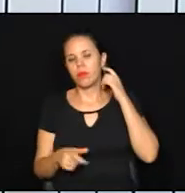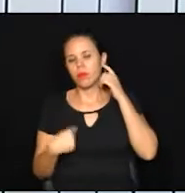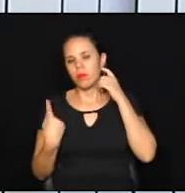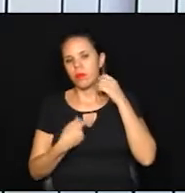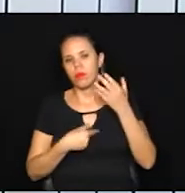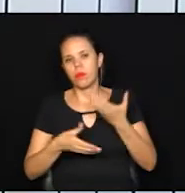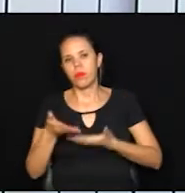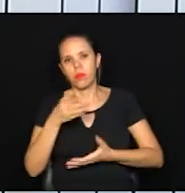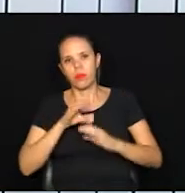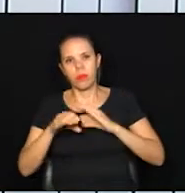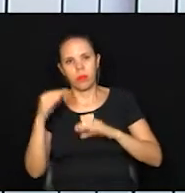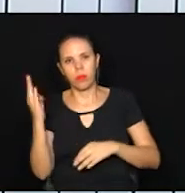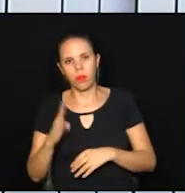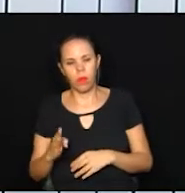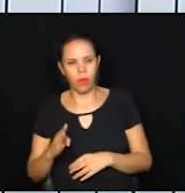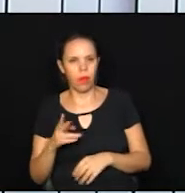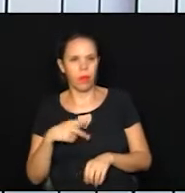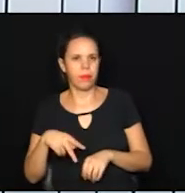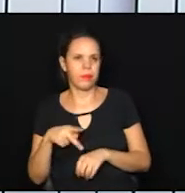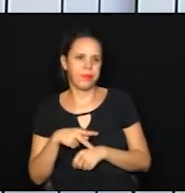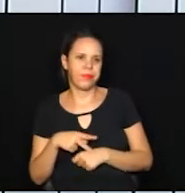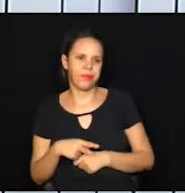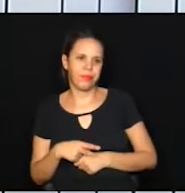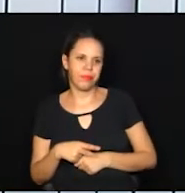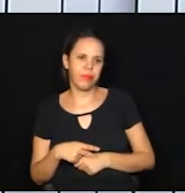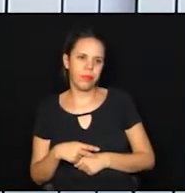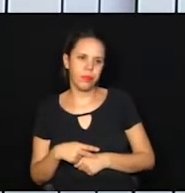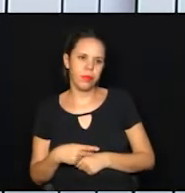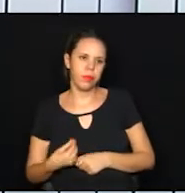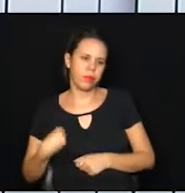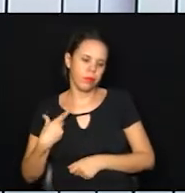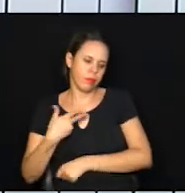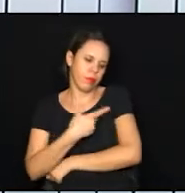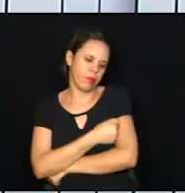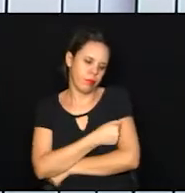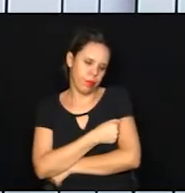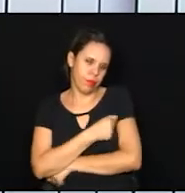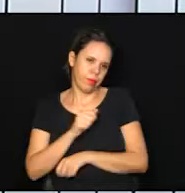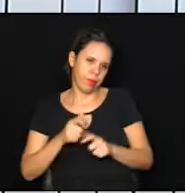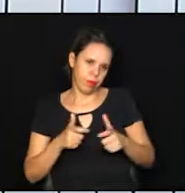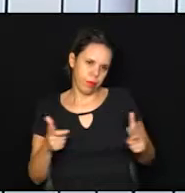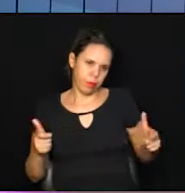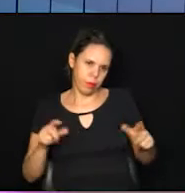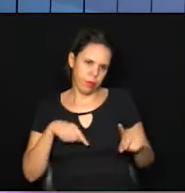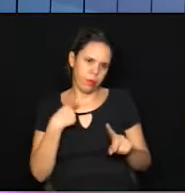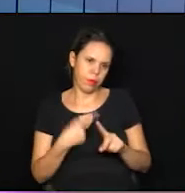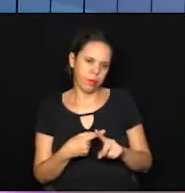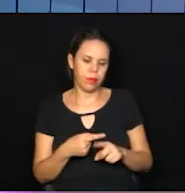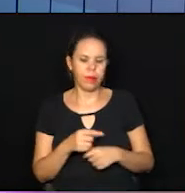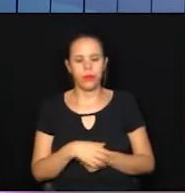a relação do Brasil com esses países que estão vacinando proporcionalmente mais?